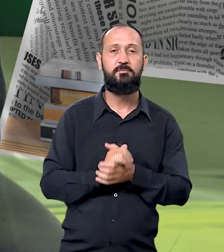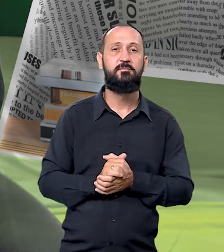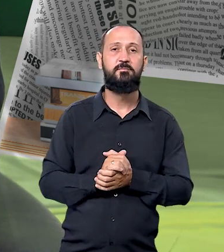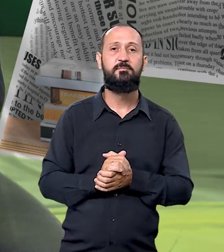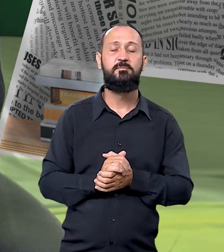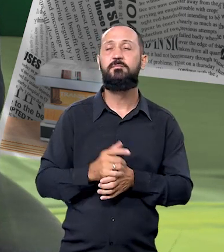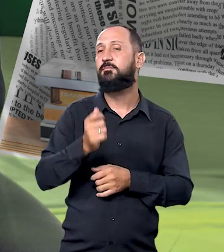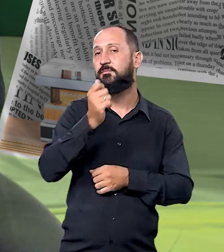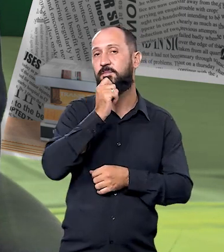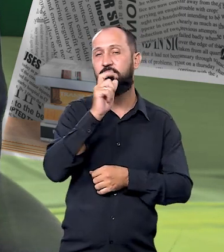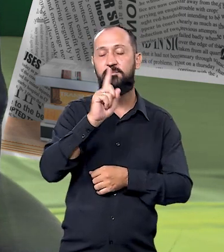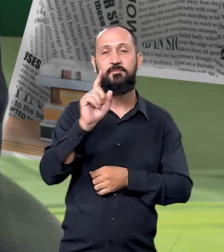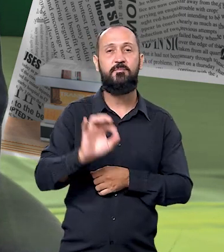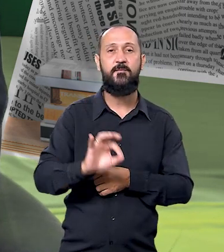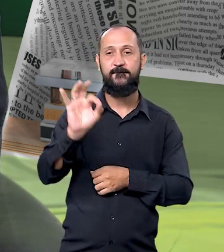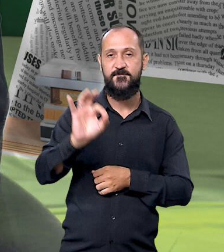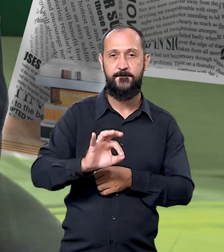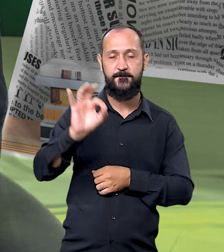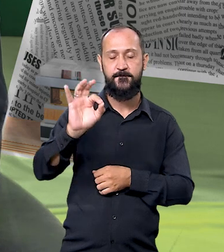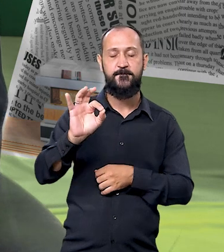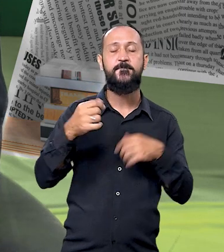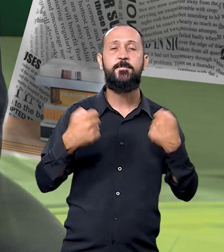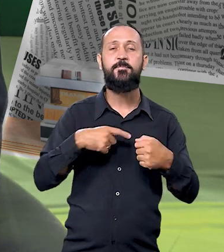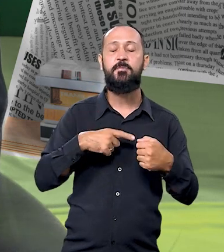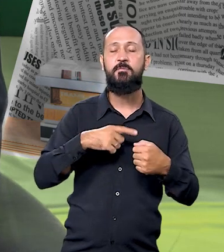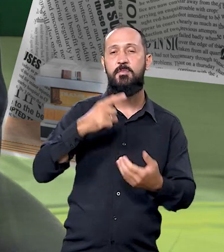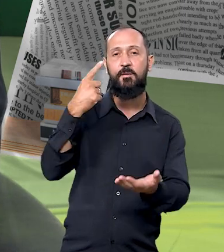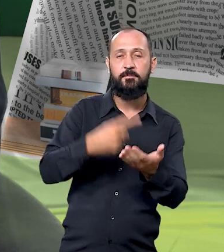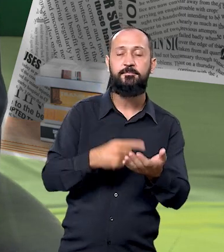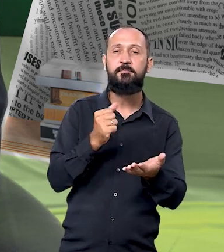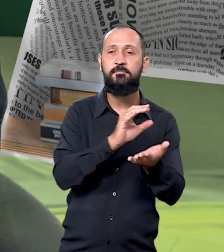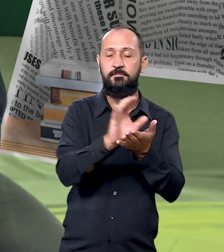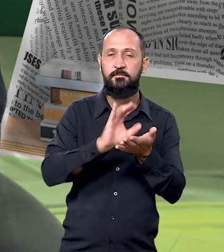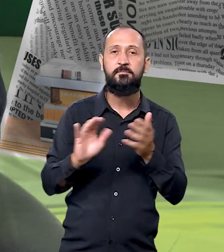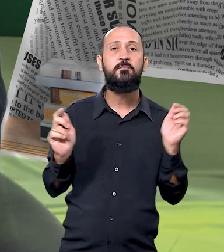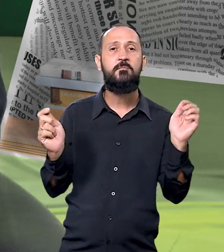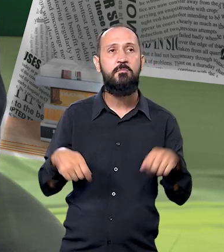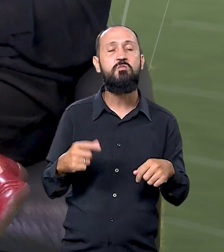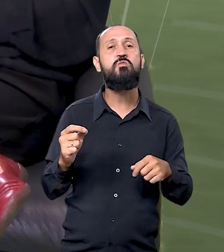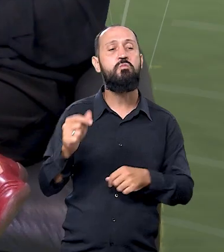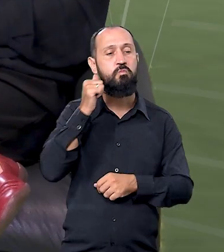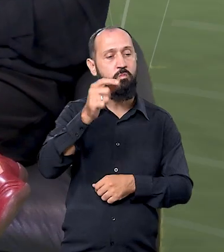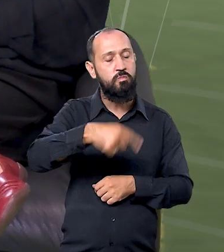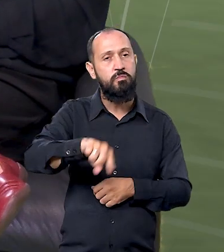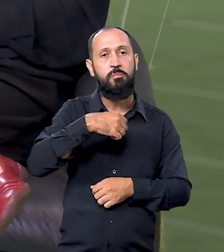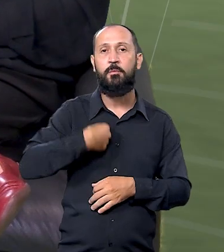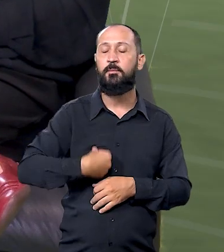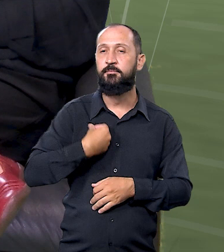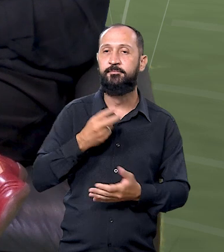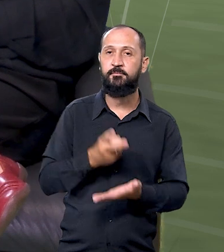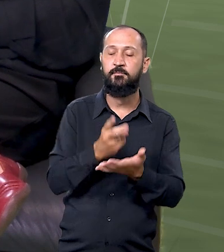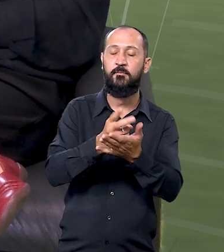espaço. Então, não adianta a gente ter a cota. A gente tem que estabelecer recursos, condições para que as